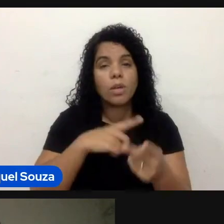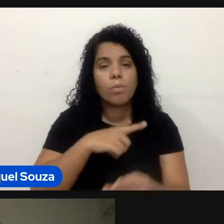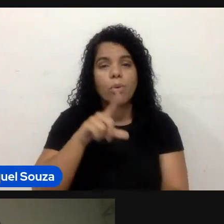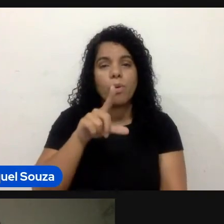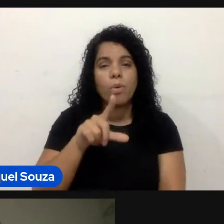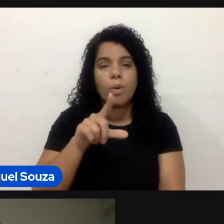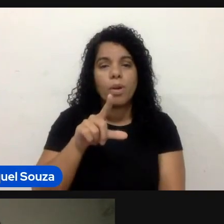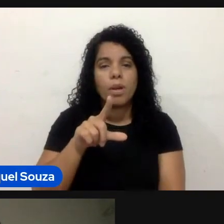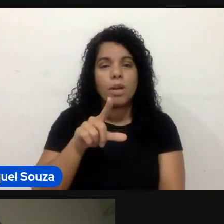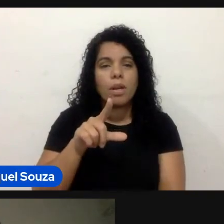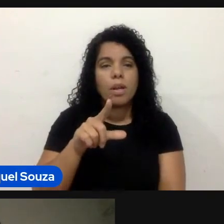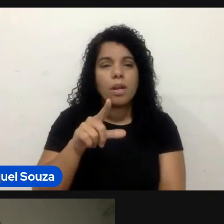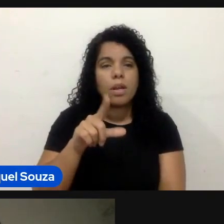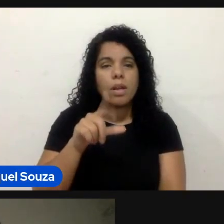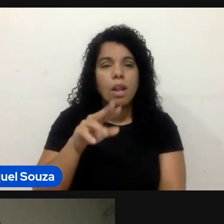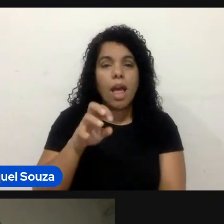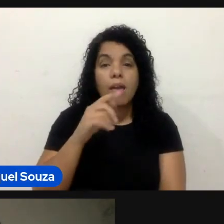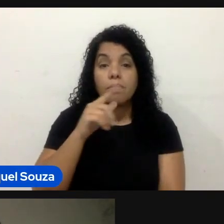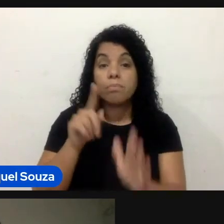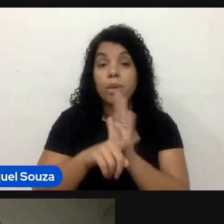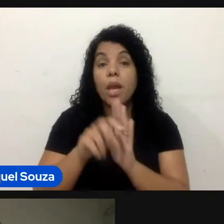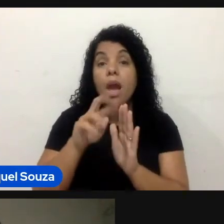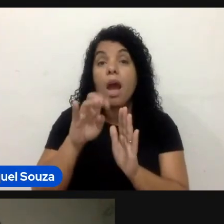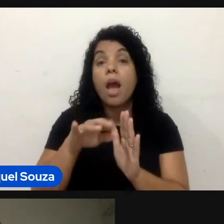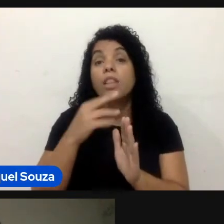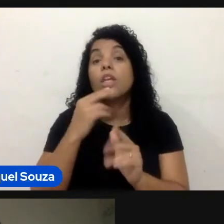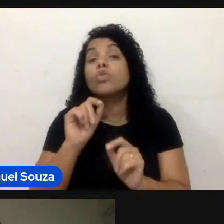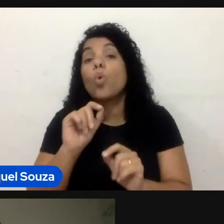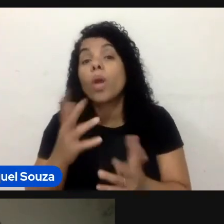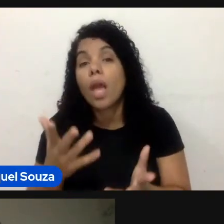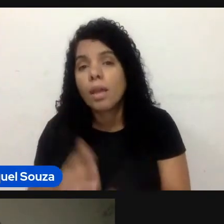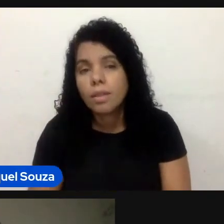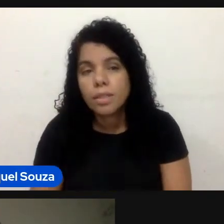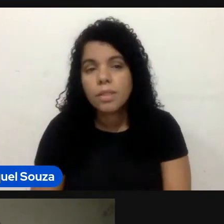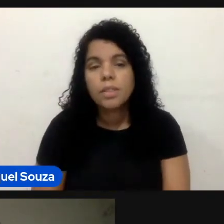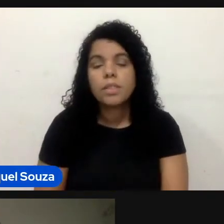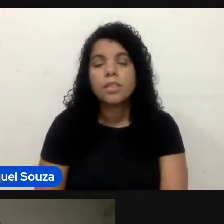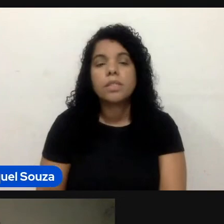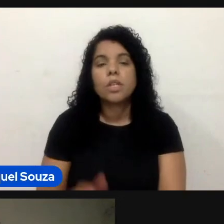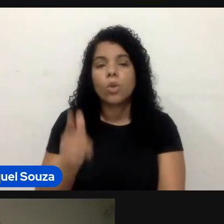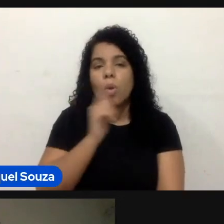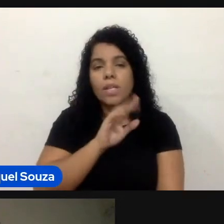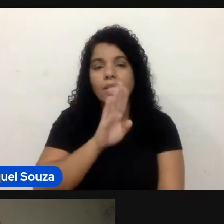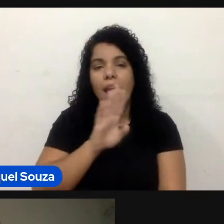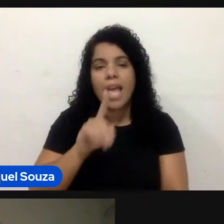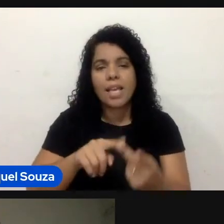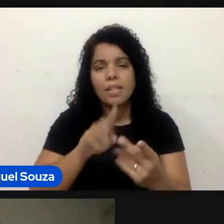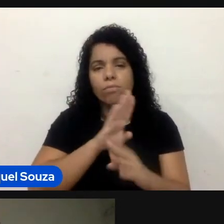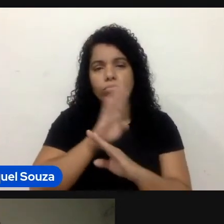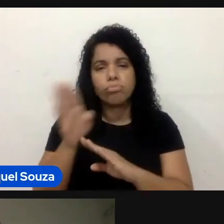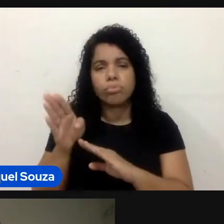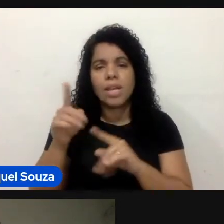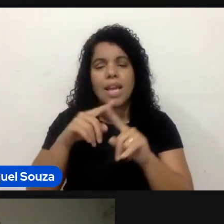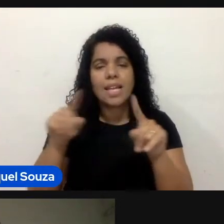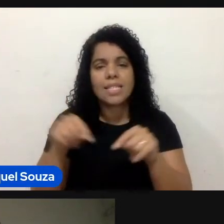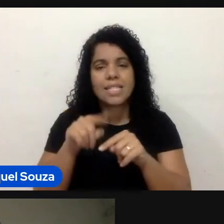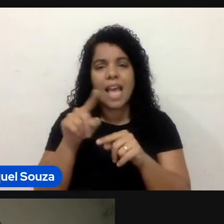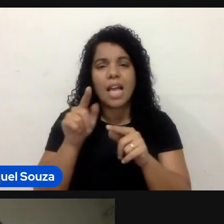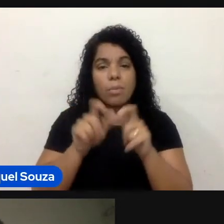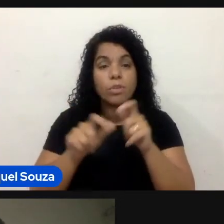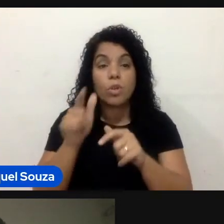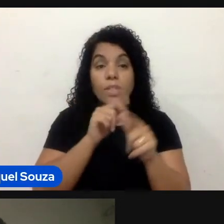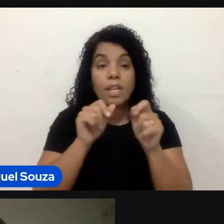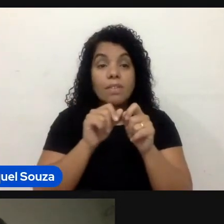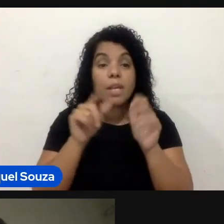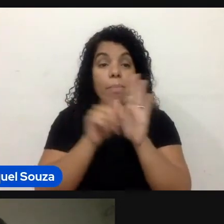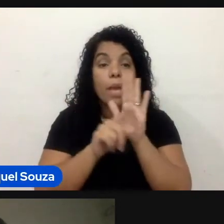Eu pergunto para o Anderson o quê? Se ele consegue te direcionar lá, que aí o pessoal consegue fazer mais umas